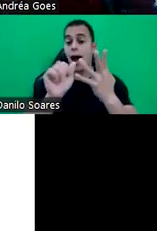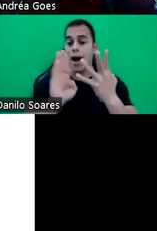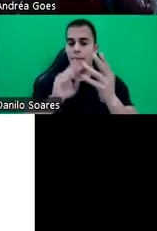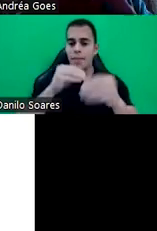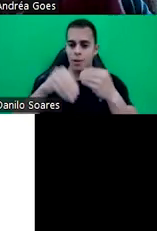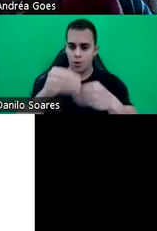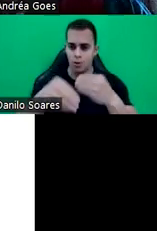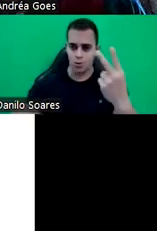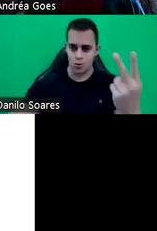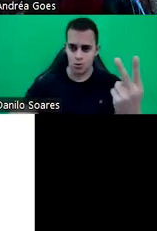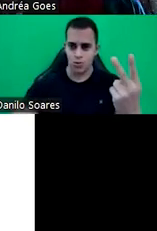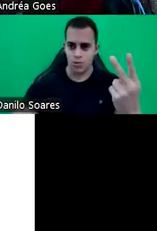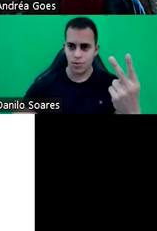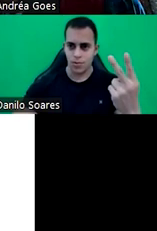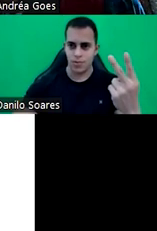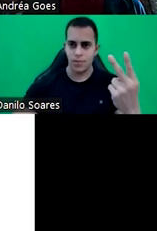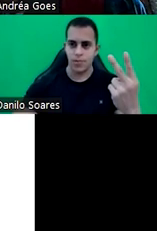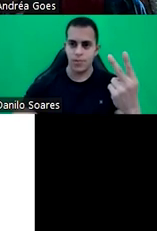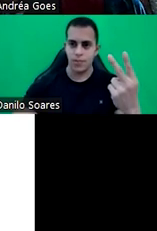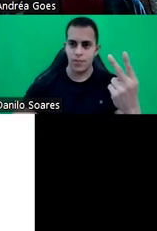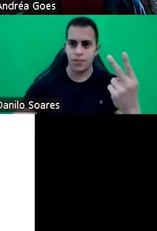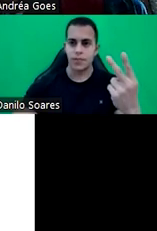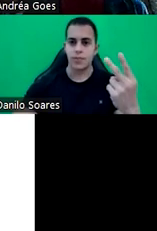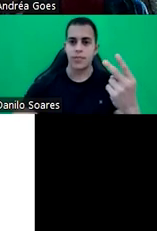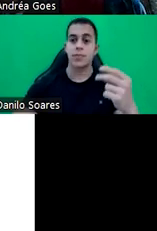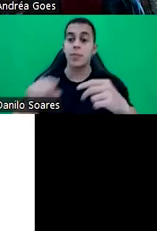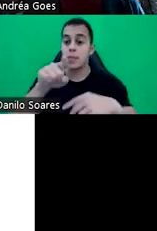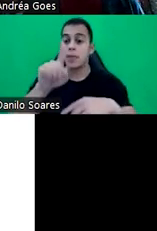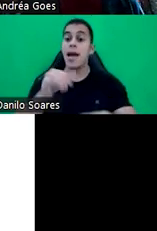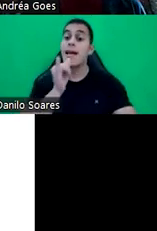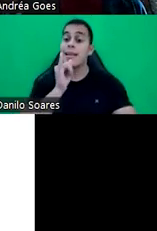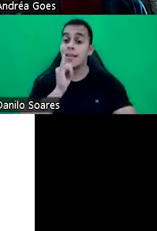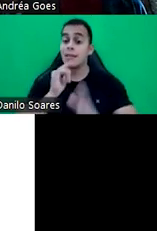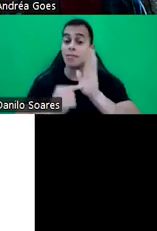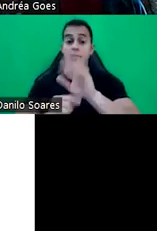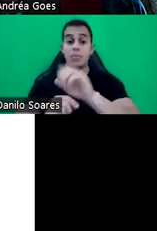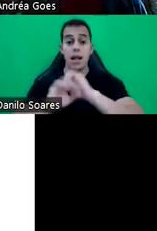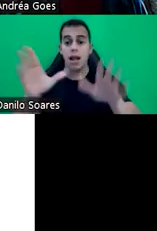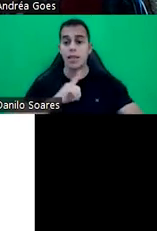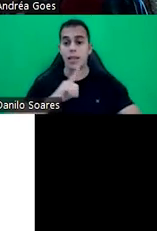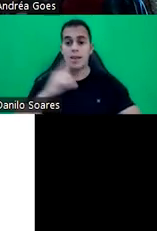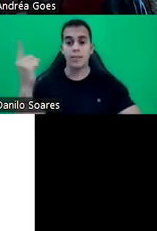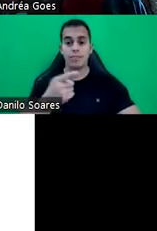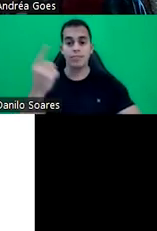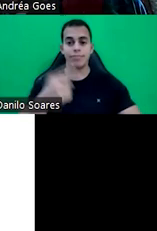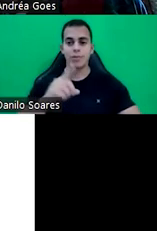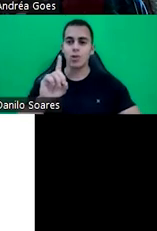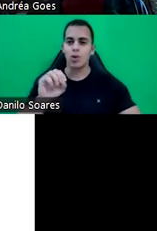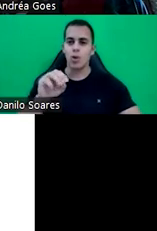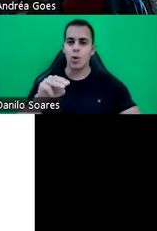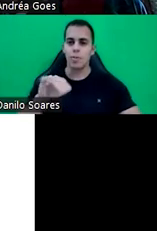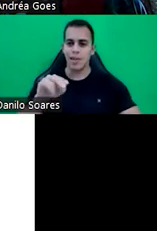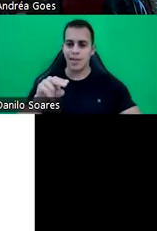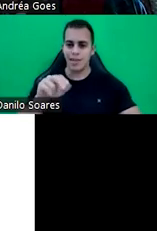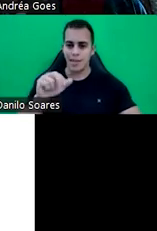dos dois, temos os dois. E aqui um exemplo claro de dominância, pode passar, por favor, Danilo. Aqui é um exemplo claro